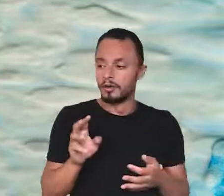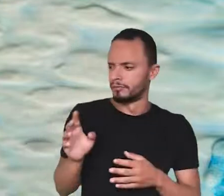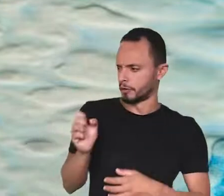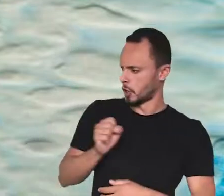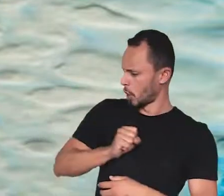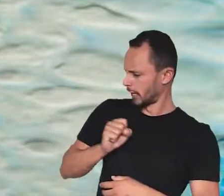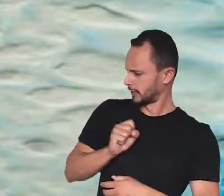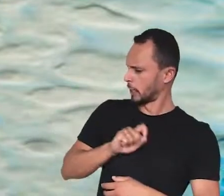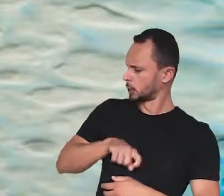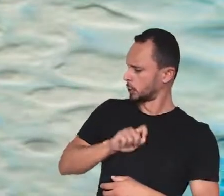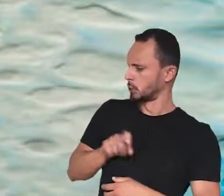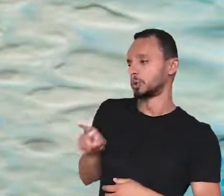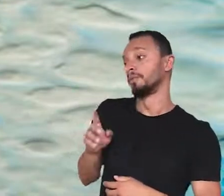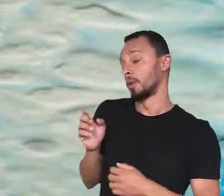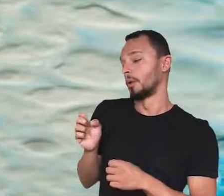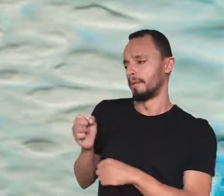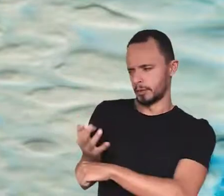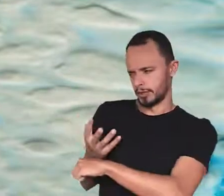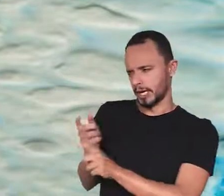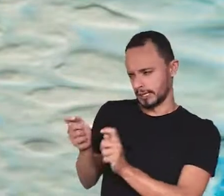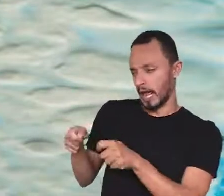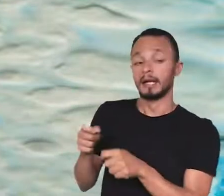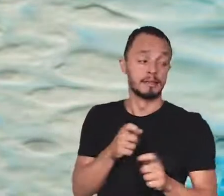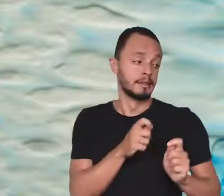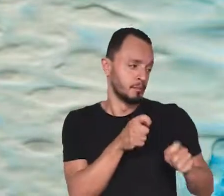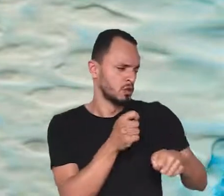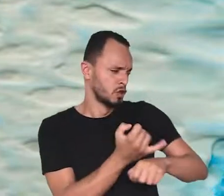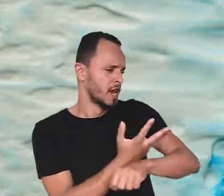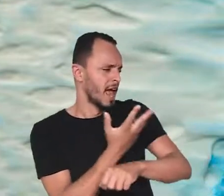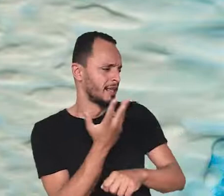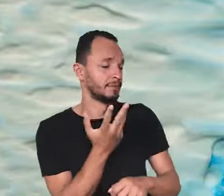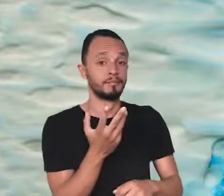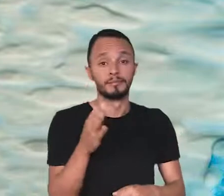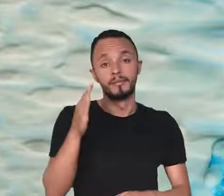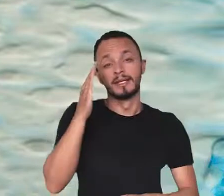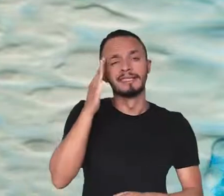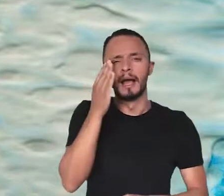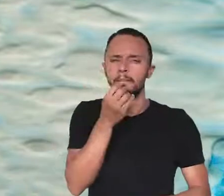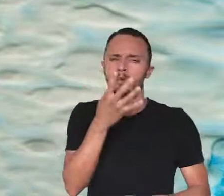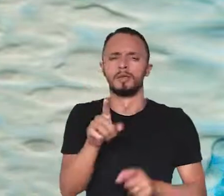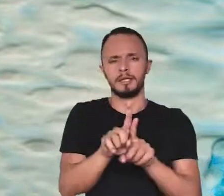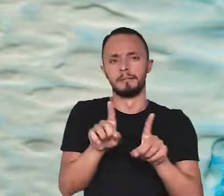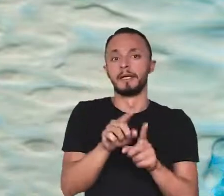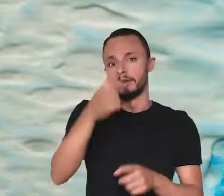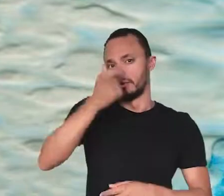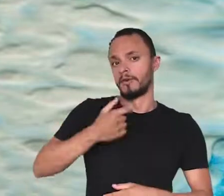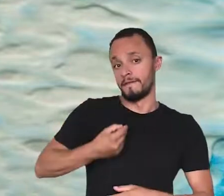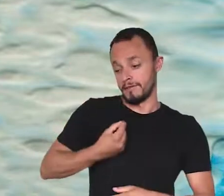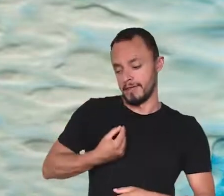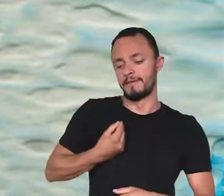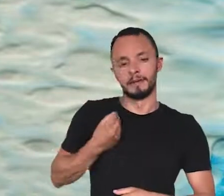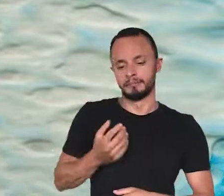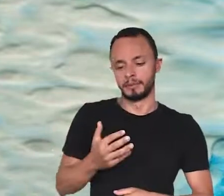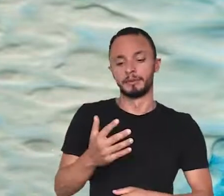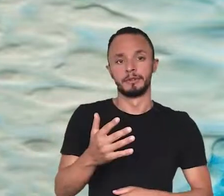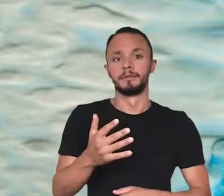travesti. Uai, gente, eu tô brincando, mas fiquei emocionada. Será que vai acontecer alguma coisa de bom assim com a gente também? Mas tem que ser enquanto a gente tá viva, né?